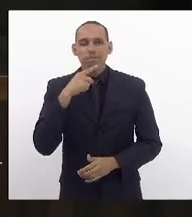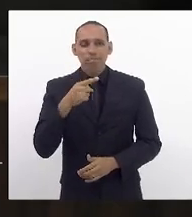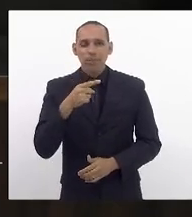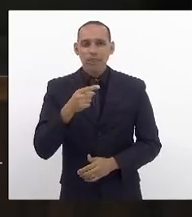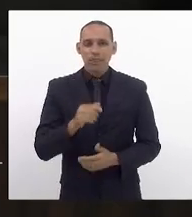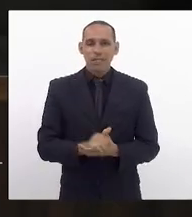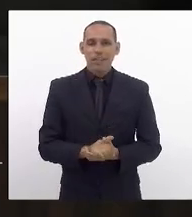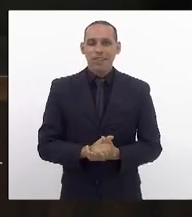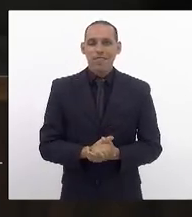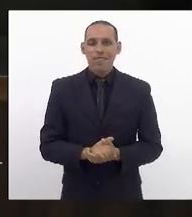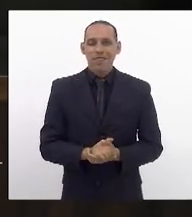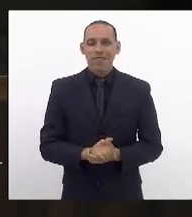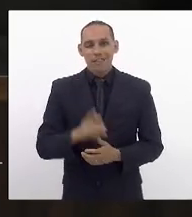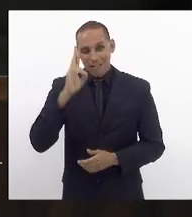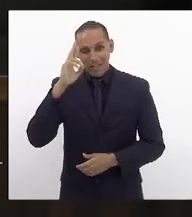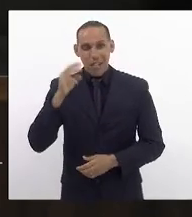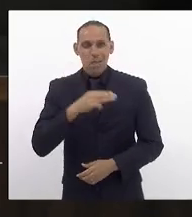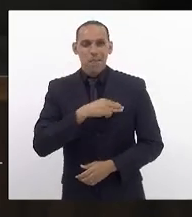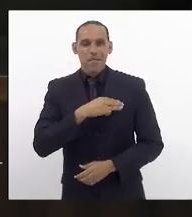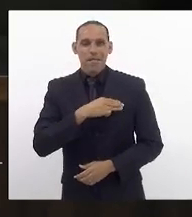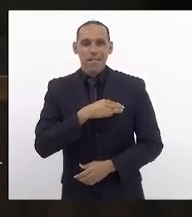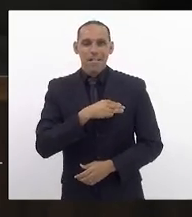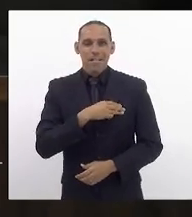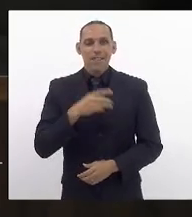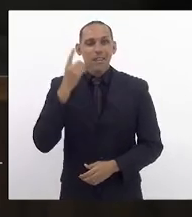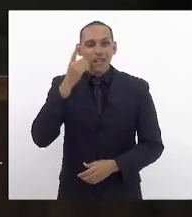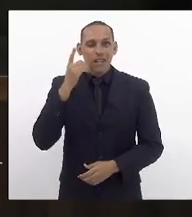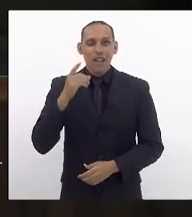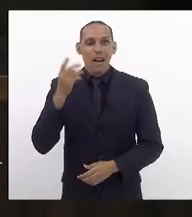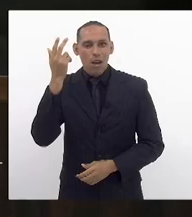de Madureira. Deputado Eliomar Coelho.